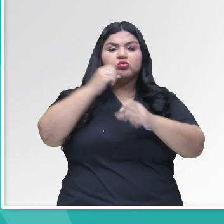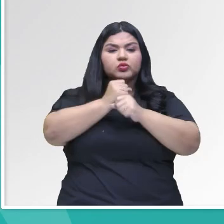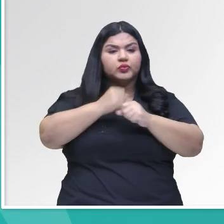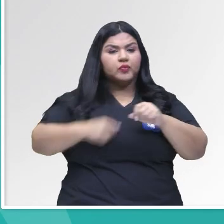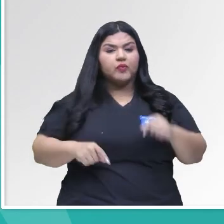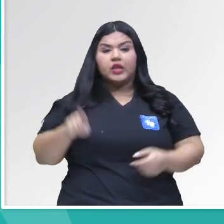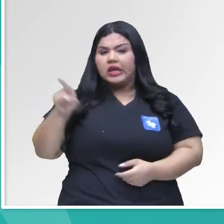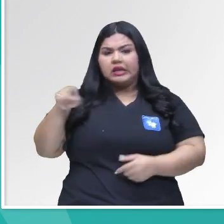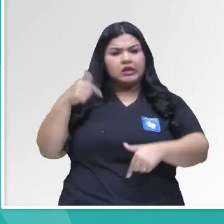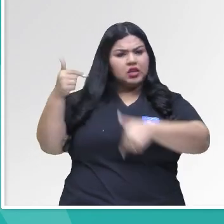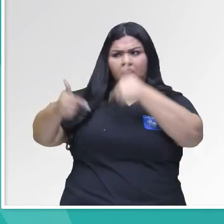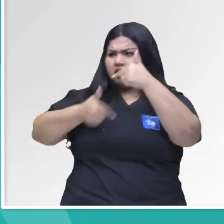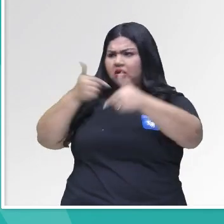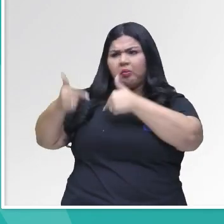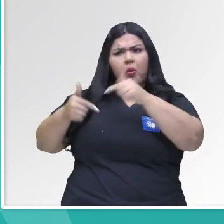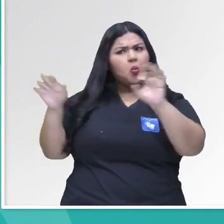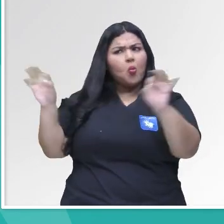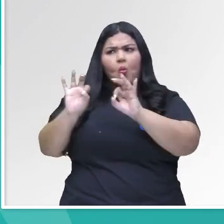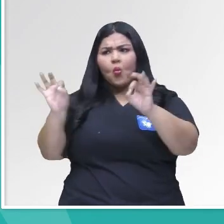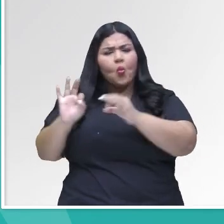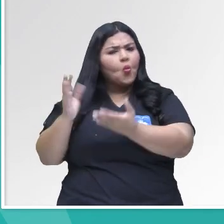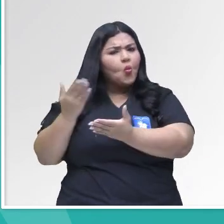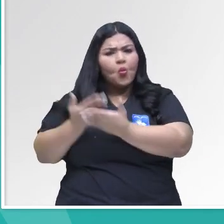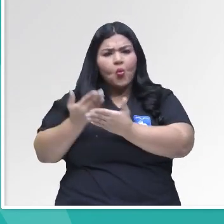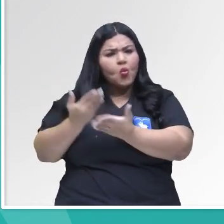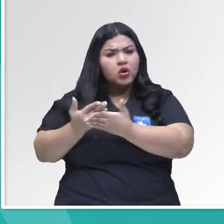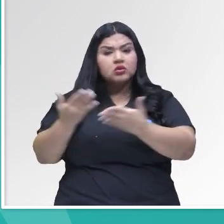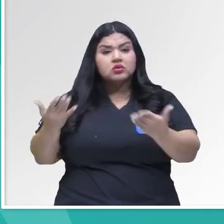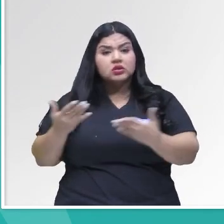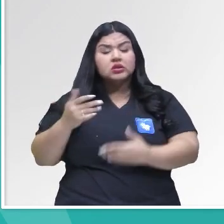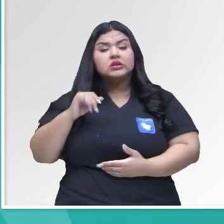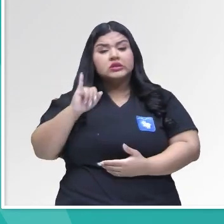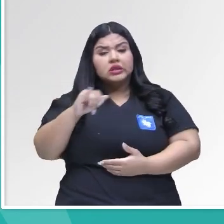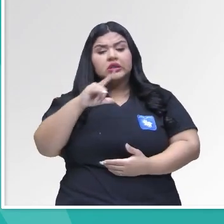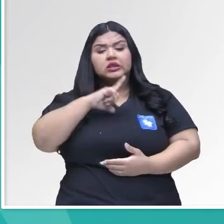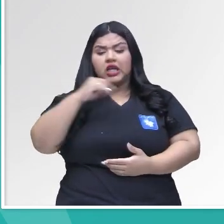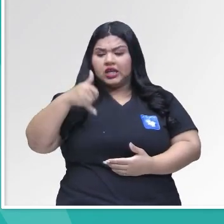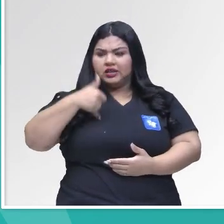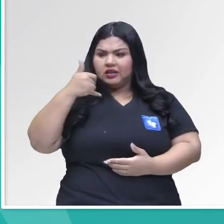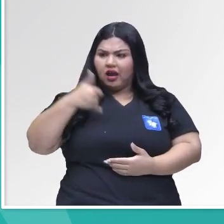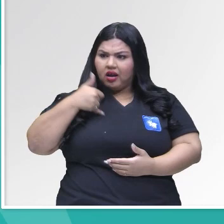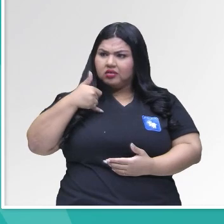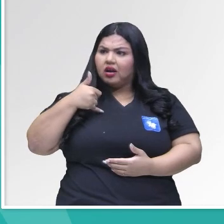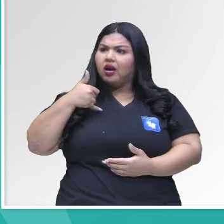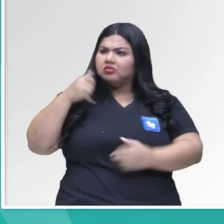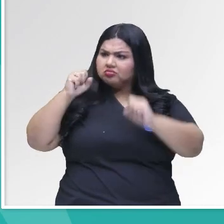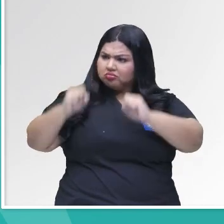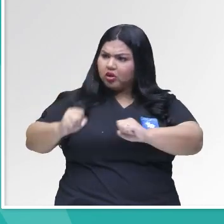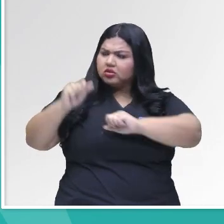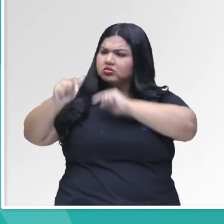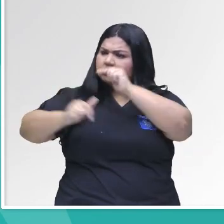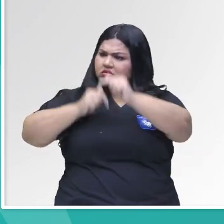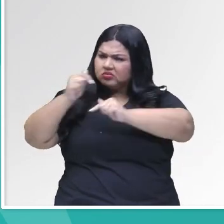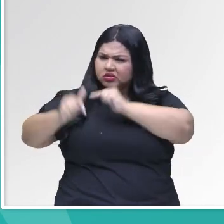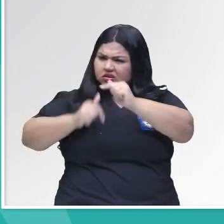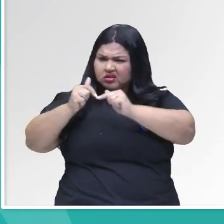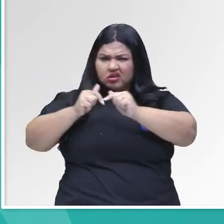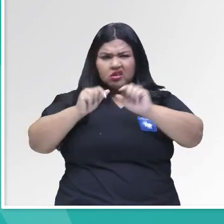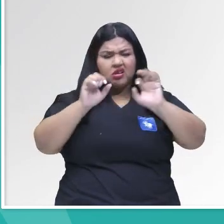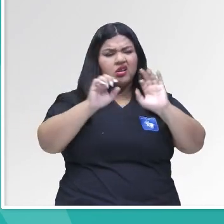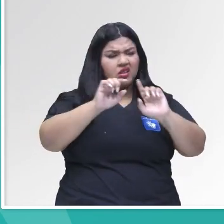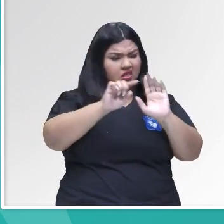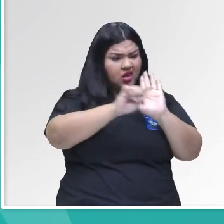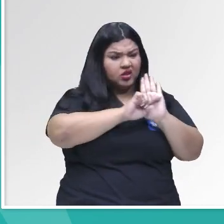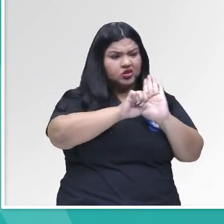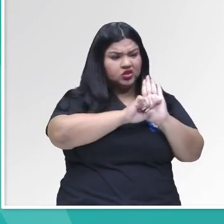não trabalha nem estuda. Ora, se ele tem a idade própria para isto, não trabalhar é